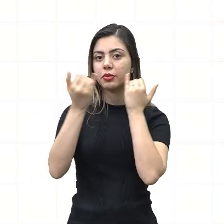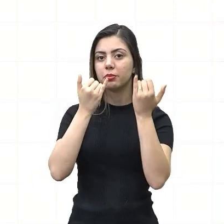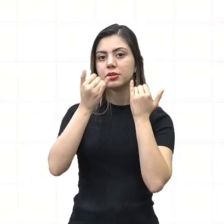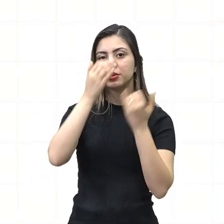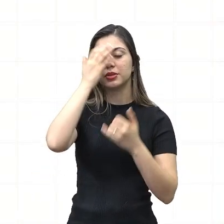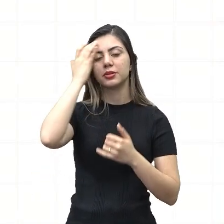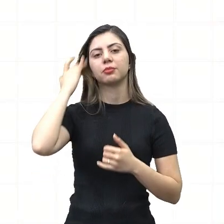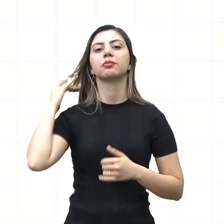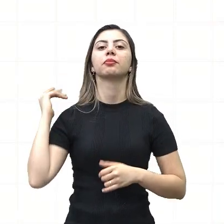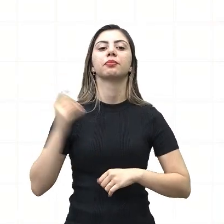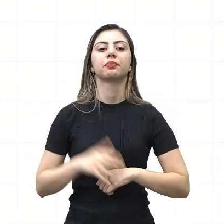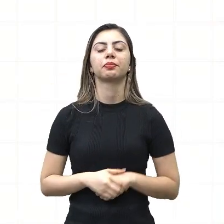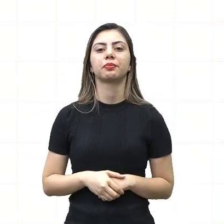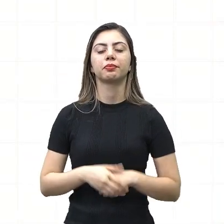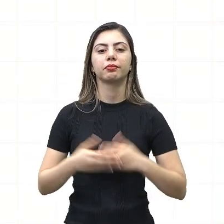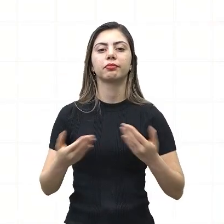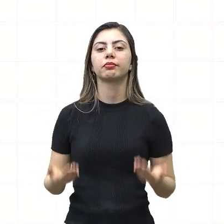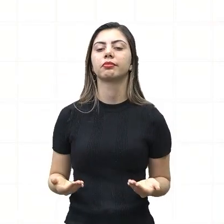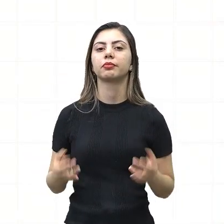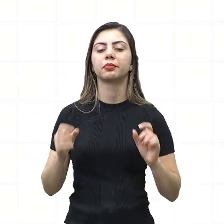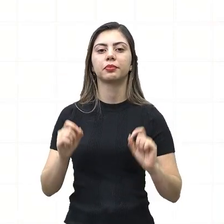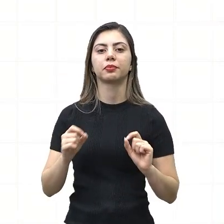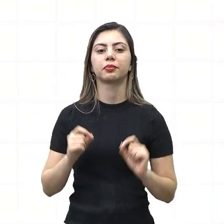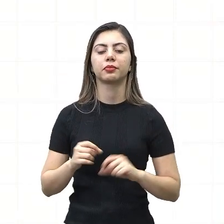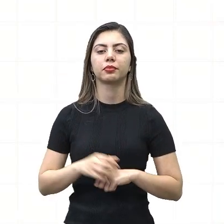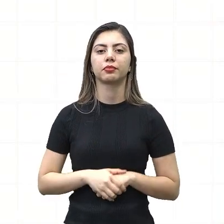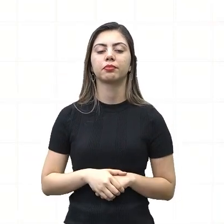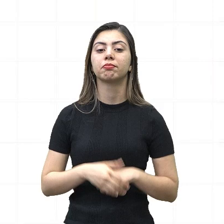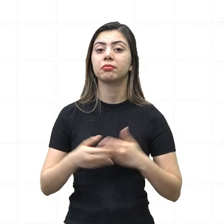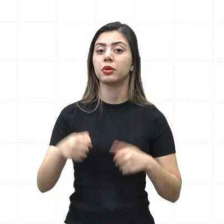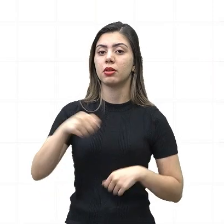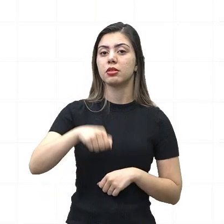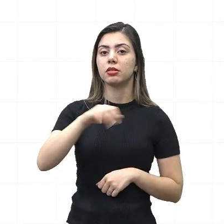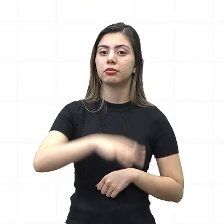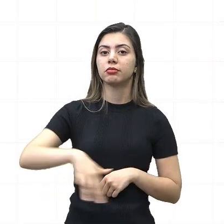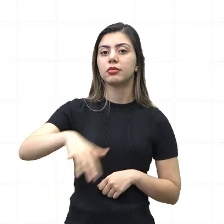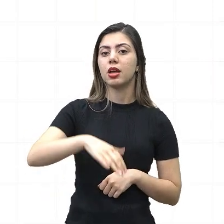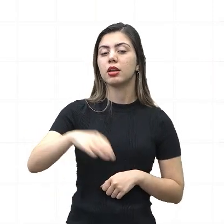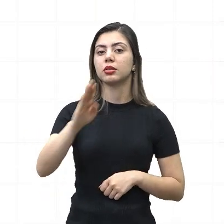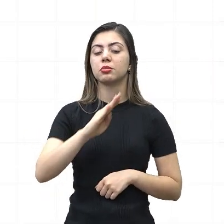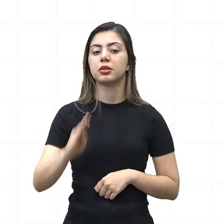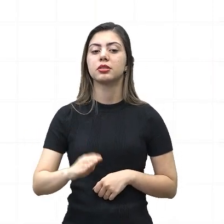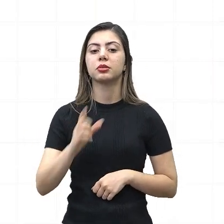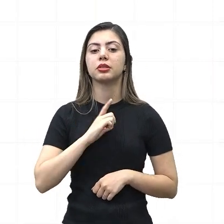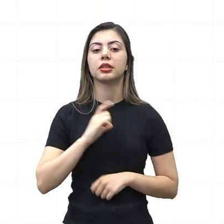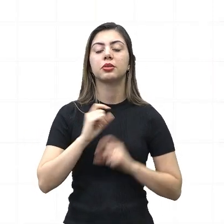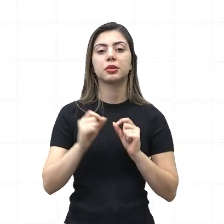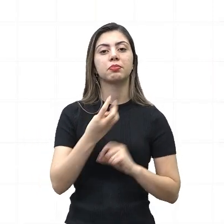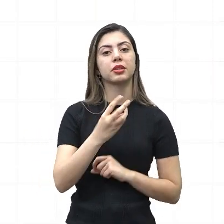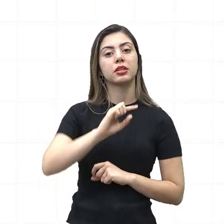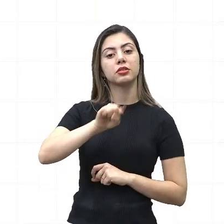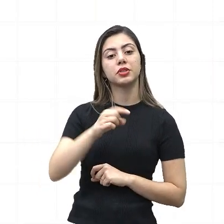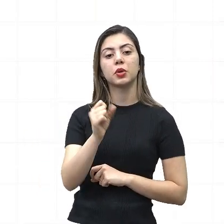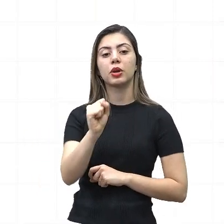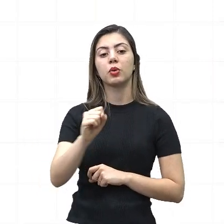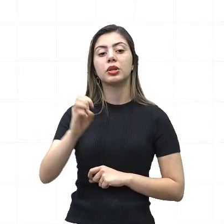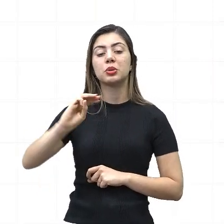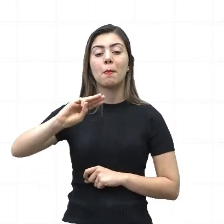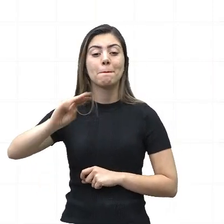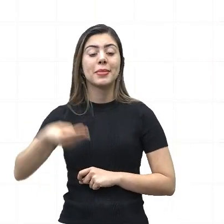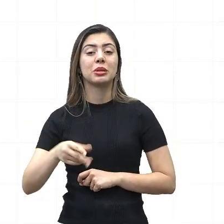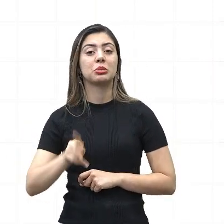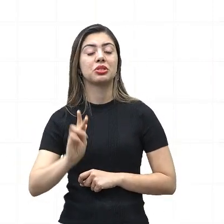estão aparecendo aí, né? Só dentro do território brasileiro tem aí cerca de 3,8 milhões de